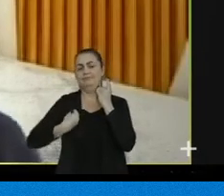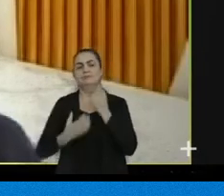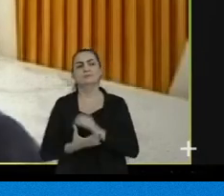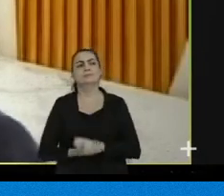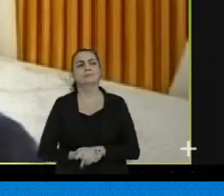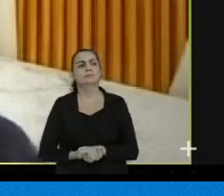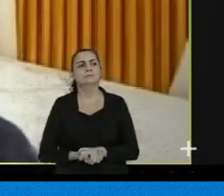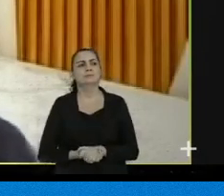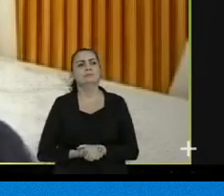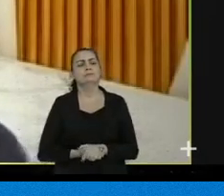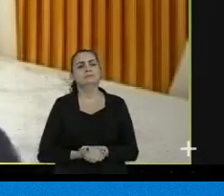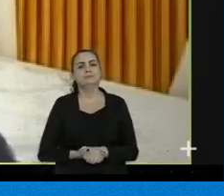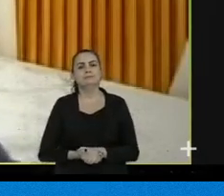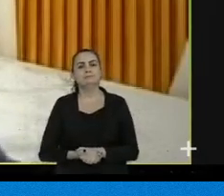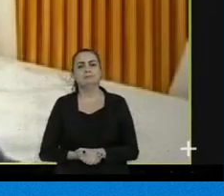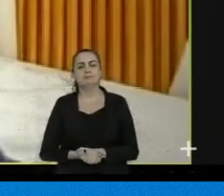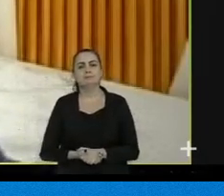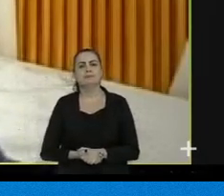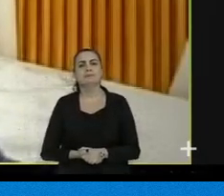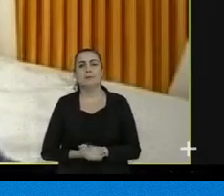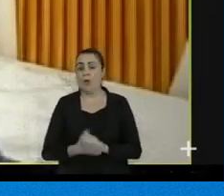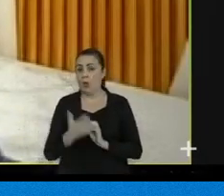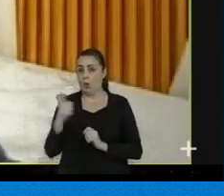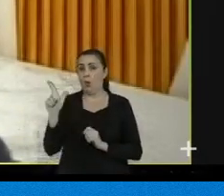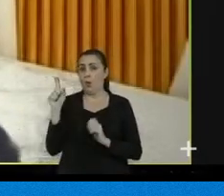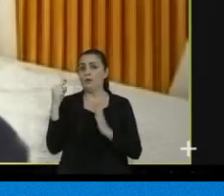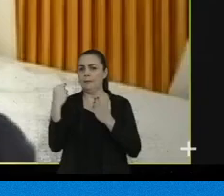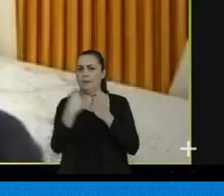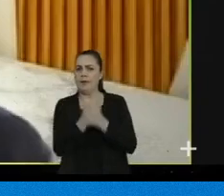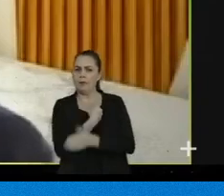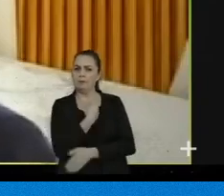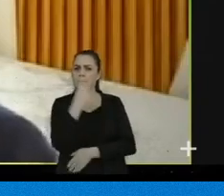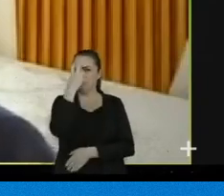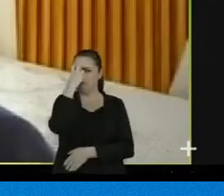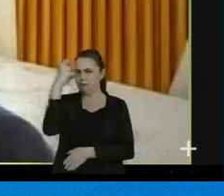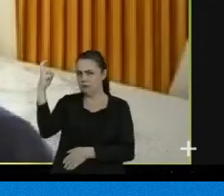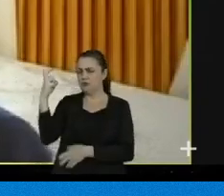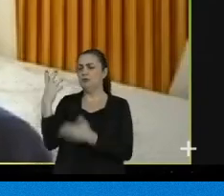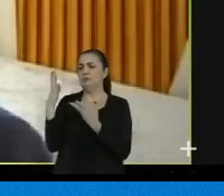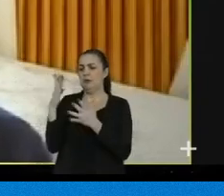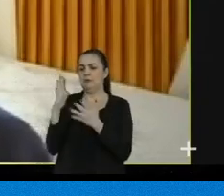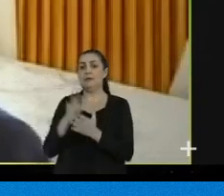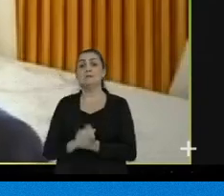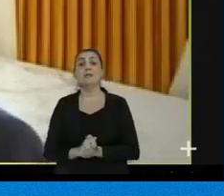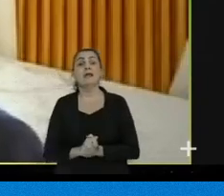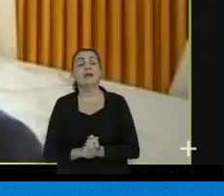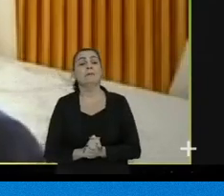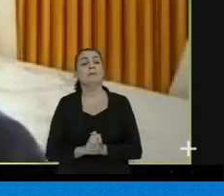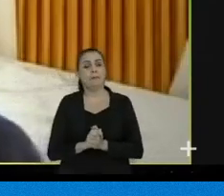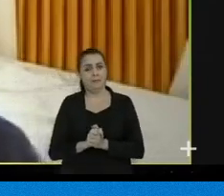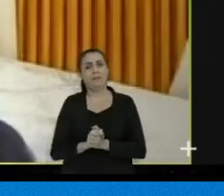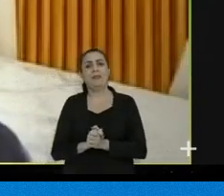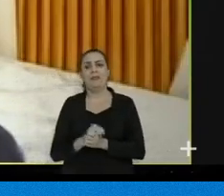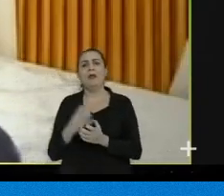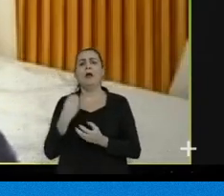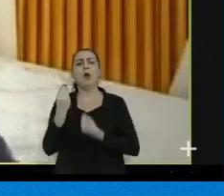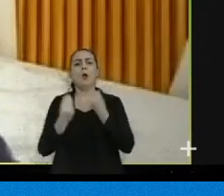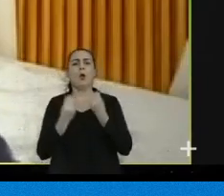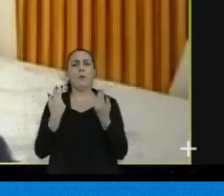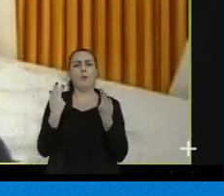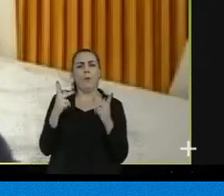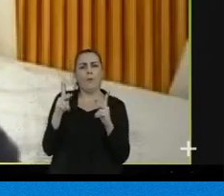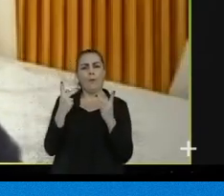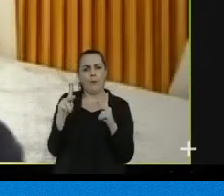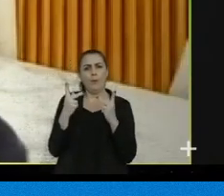A reposição, olha, outra pergunta inteligentíssima, parabéns, Gabriele. A reposição de hormônio da tireoide deve ser feita sempre no caso de